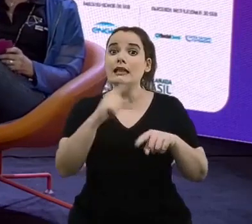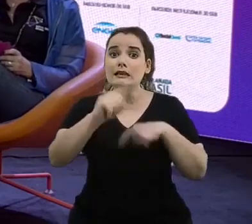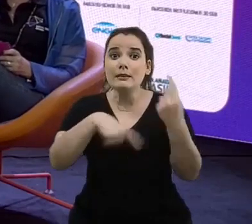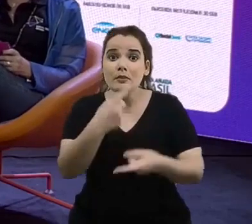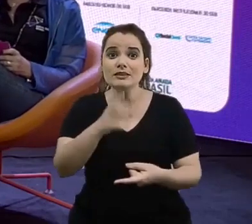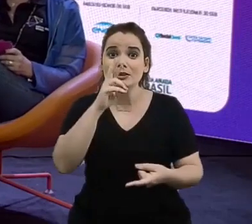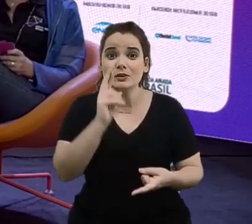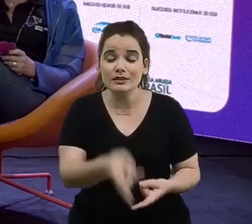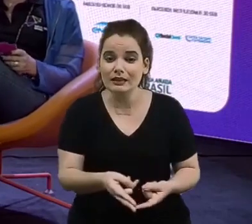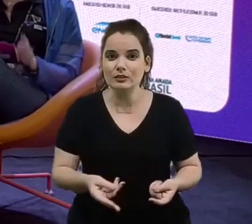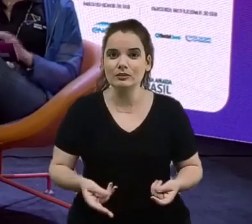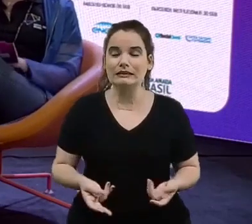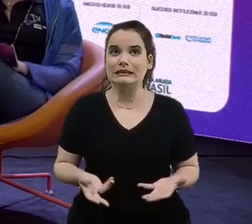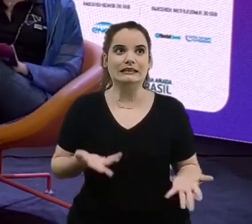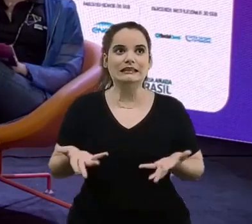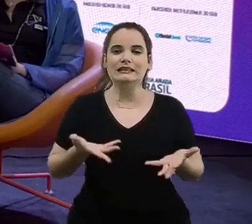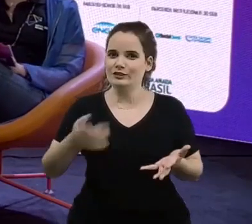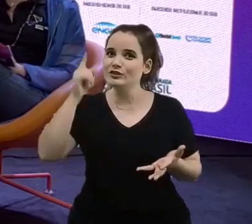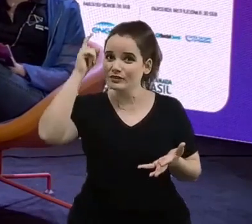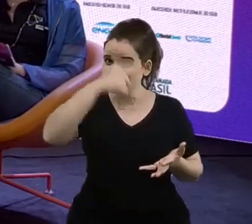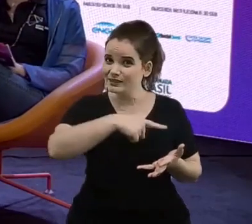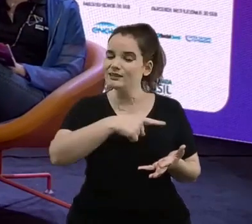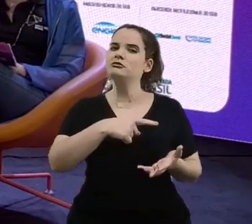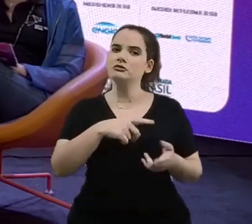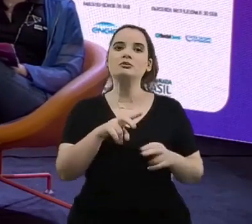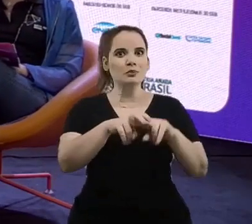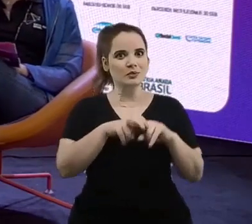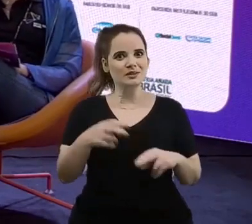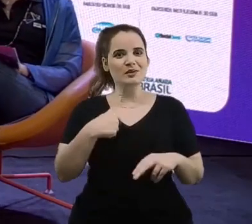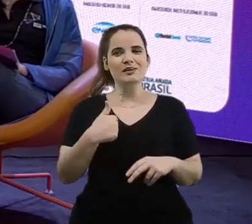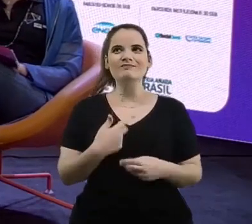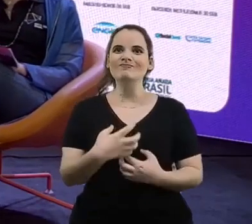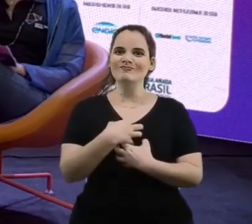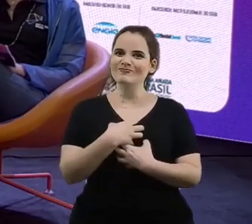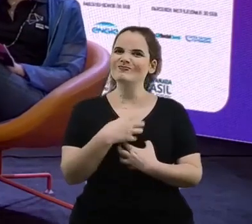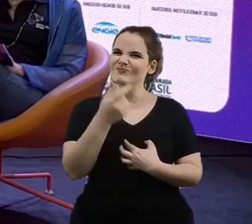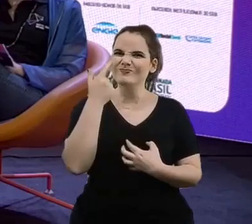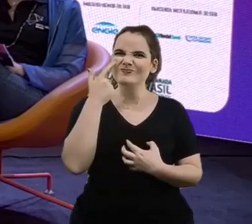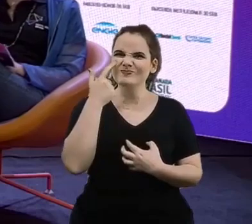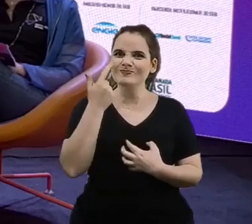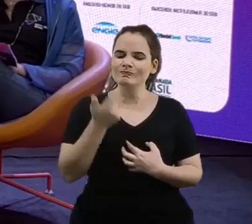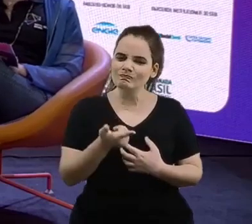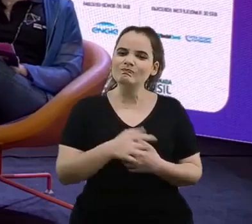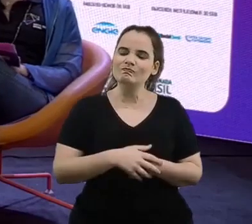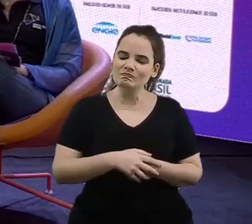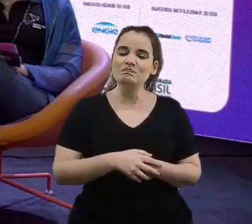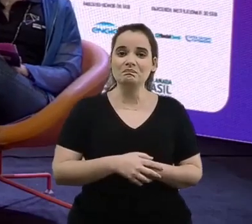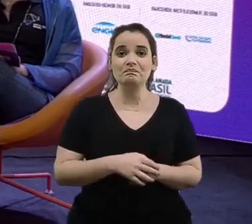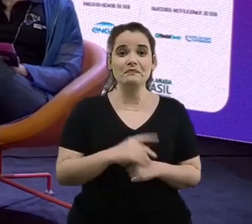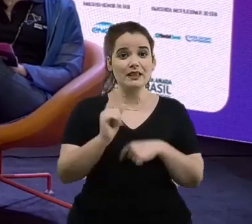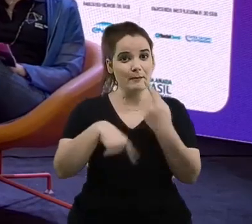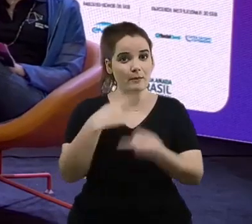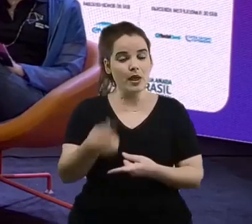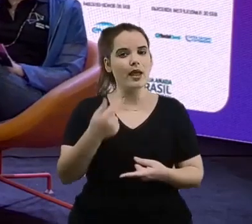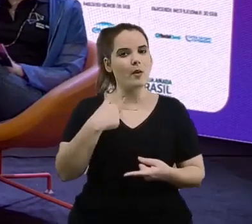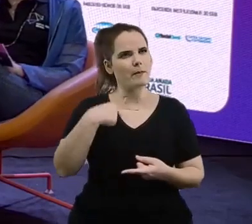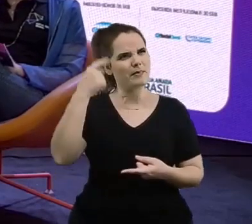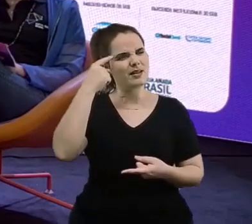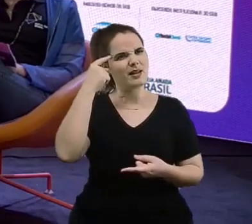Alagoas. Muito obrigado. Aqui está o meu e-mail. Fiquem à vontade para falar comigo, se quiserem discutir sobre o módulo do